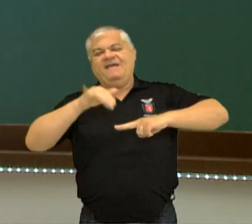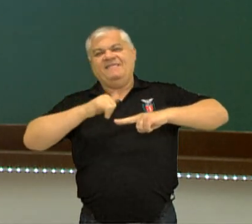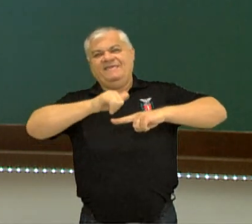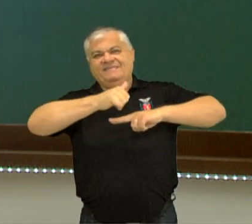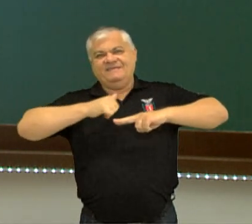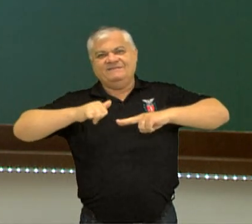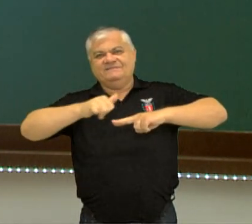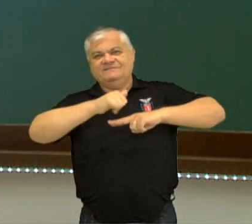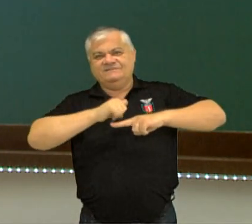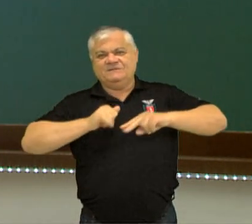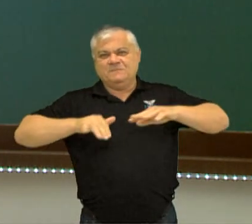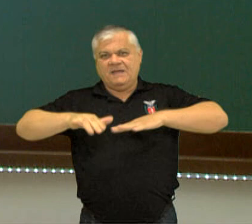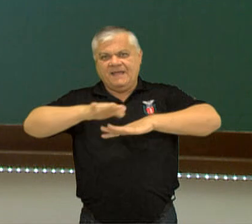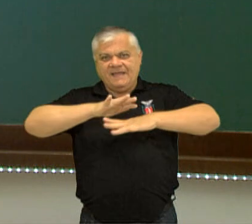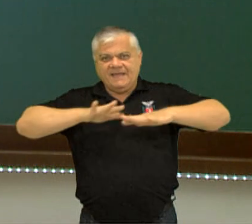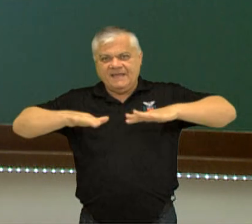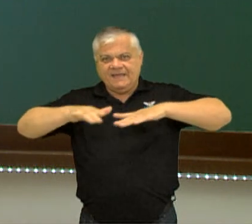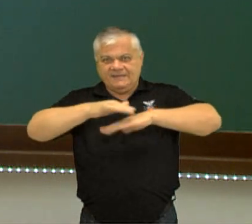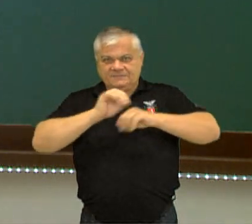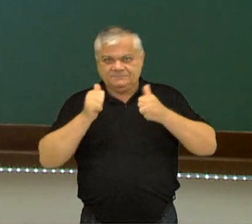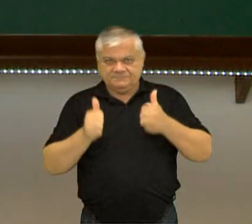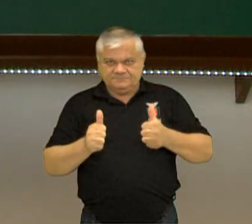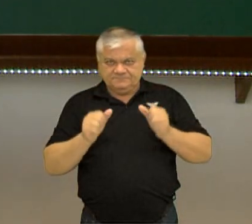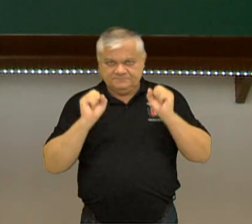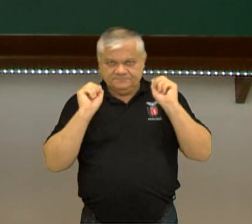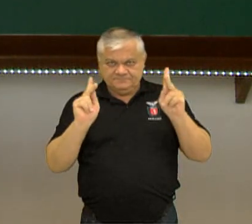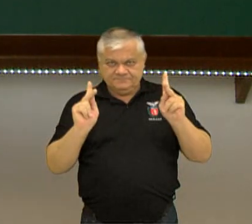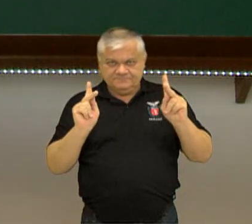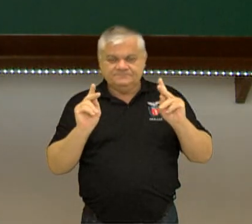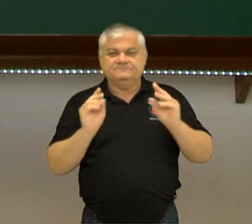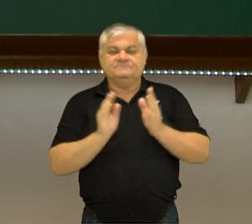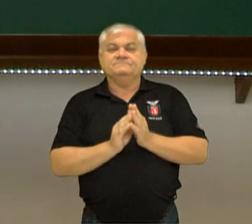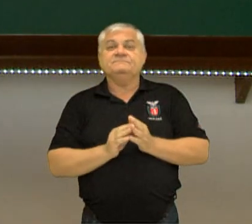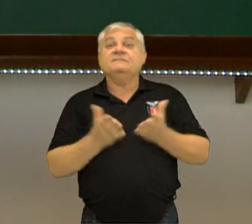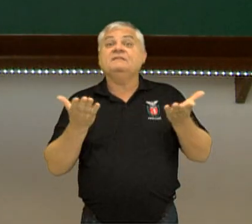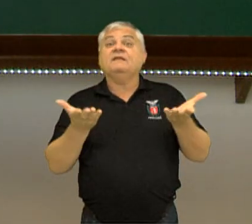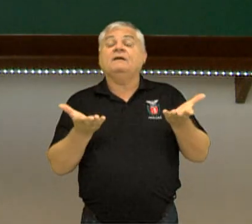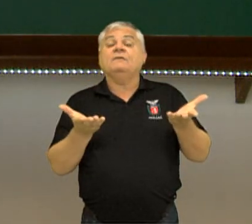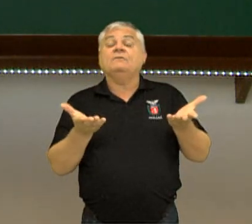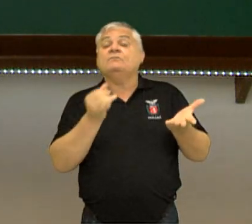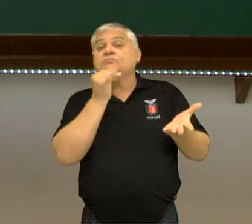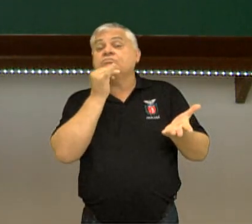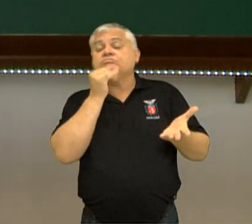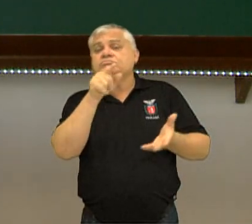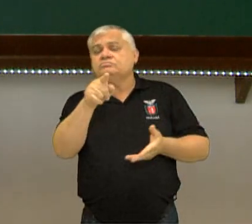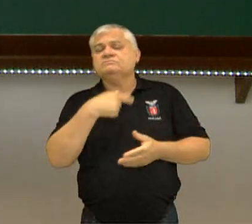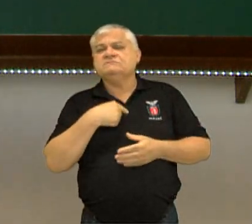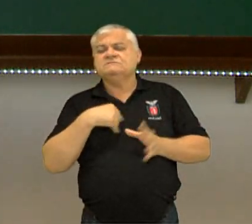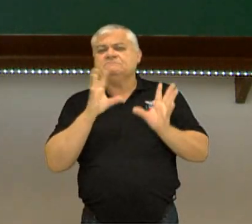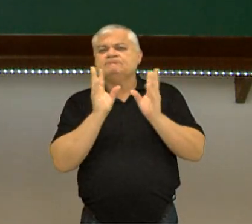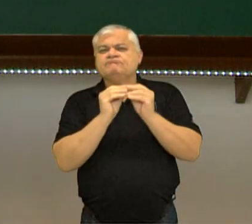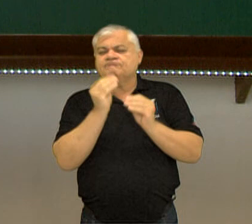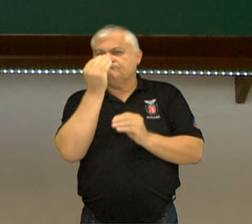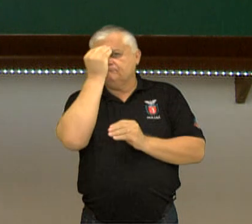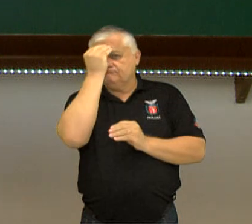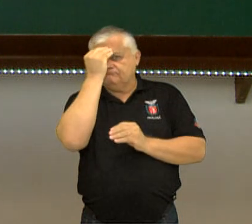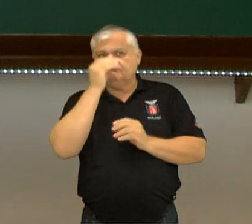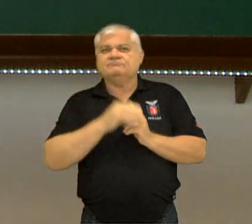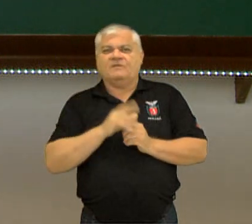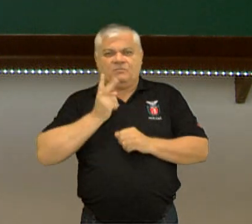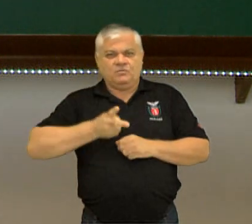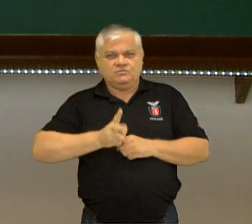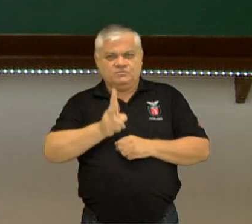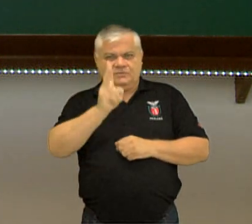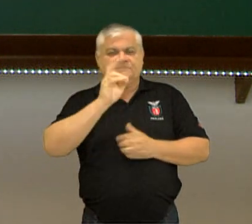maior agitação, maior energia. Beleza? Então, pessoal, Sabendo que você pegou essa parte, vamos